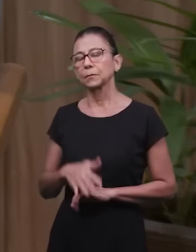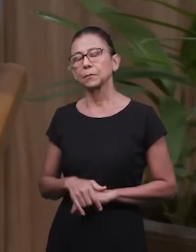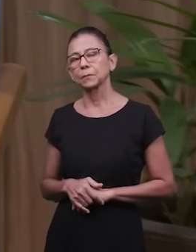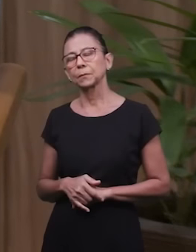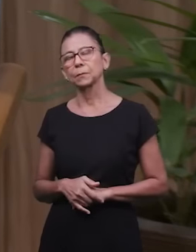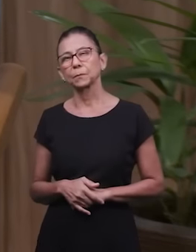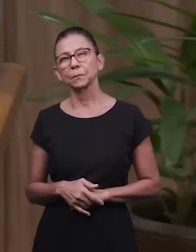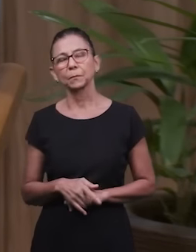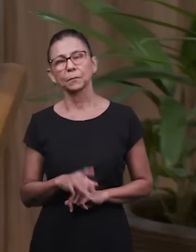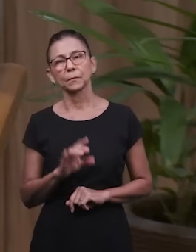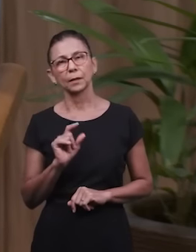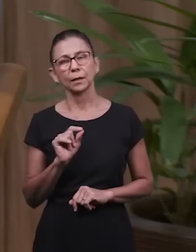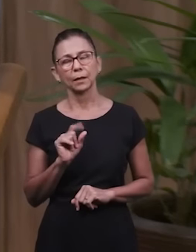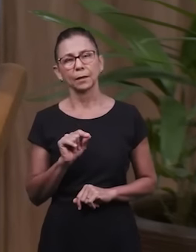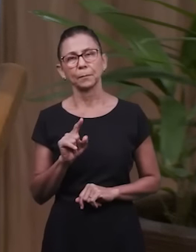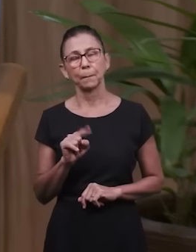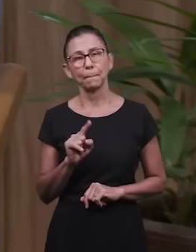fazer